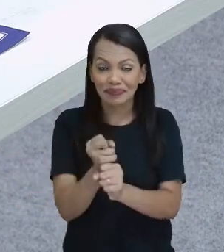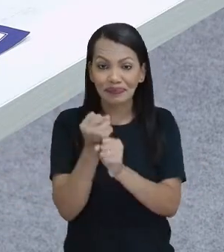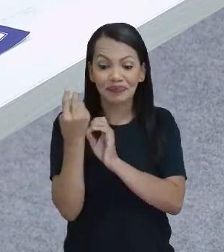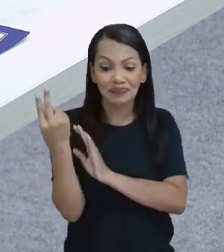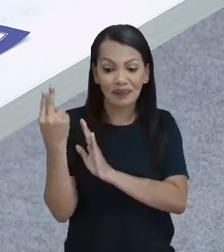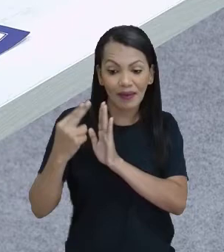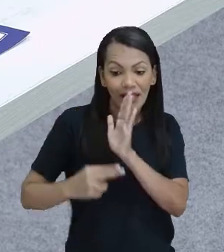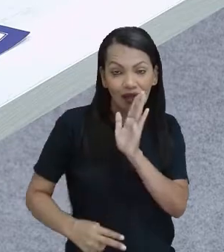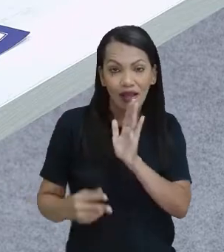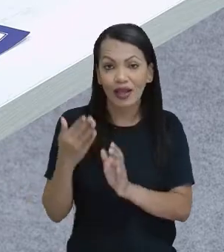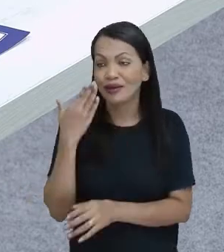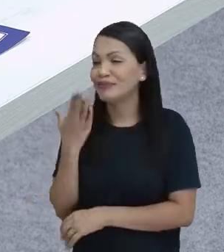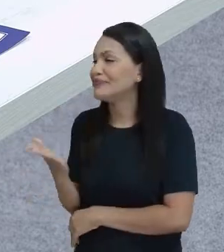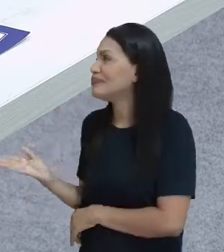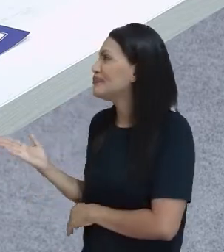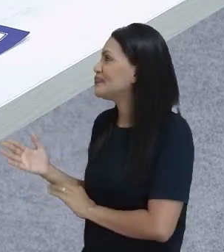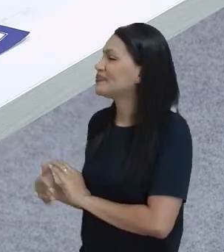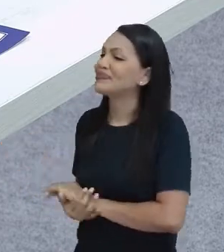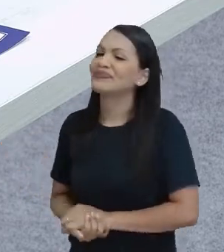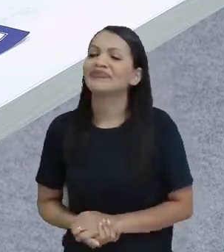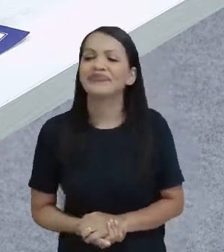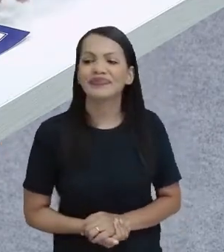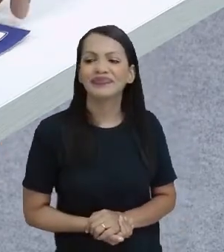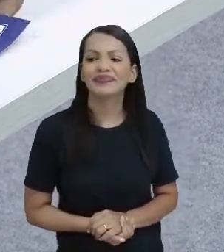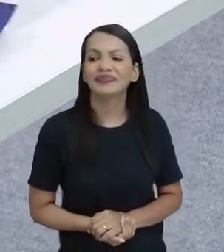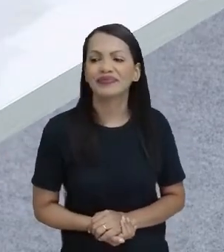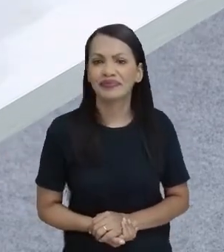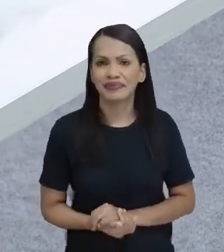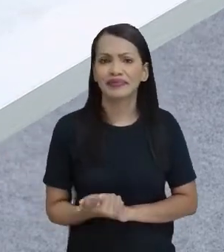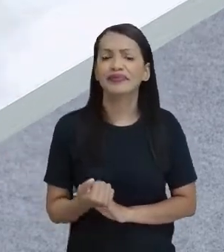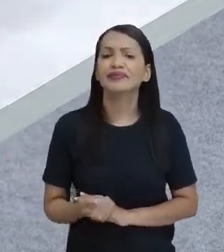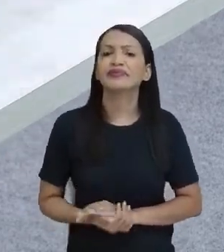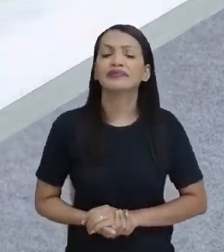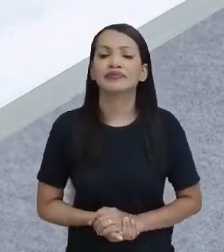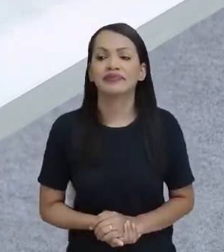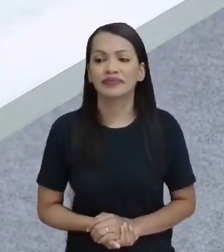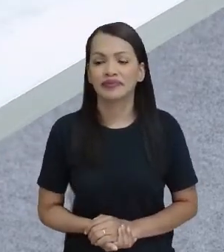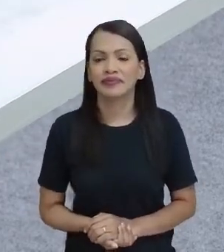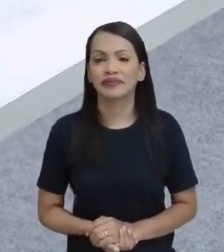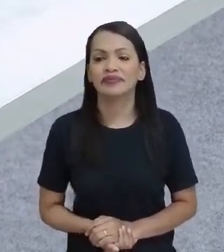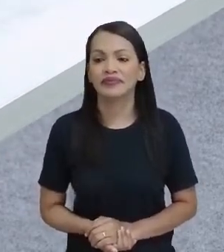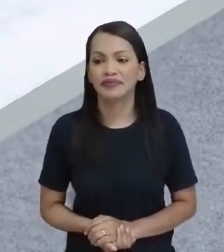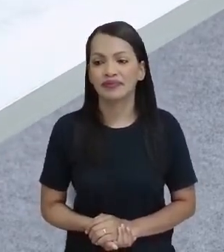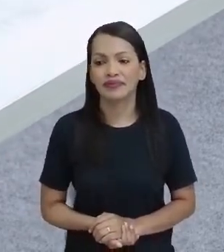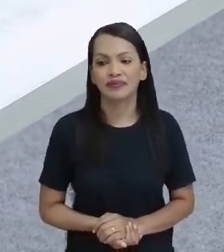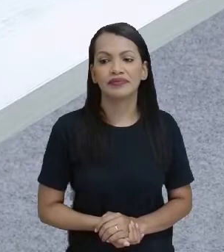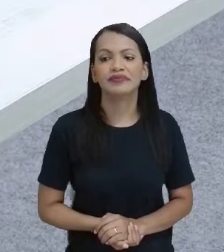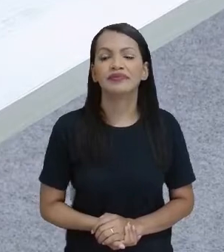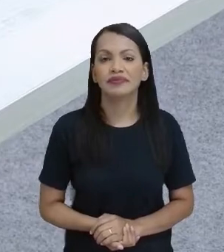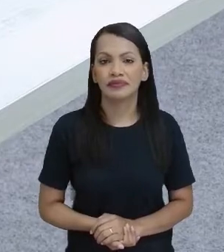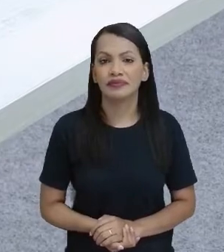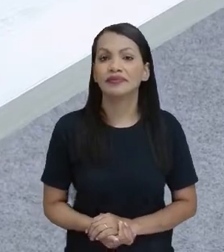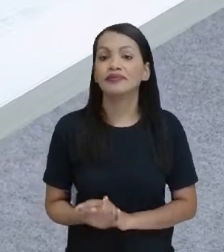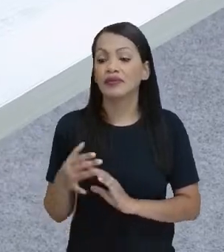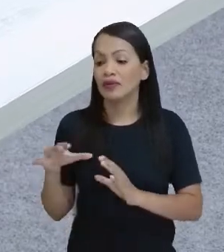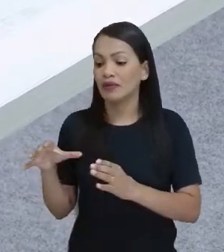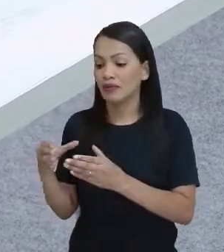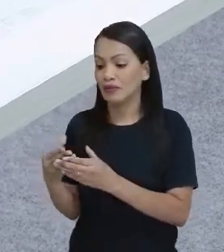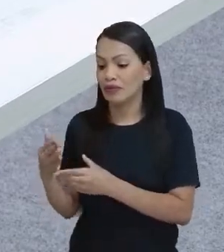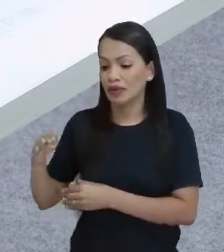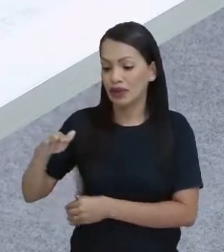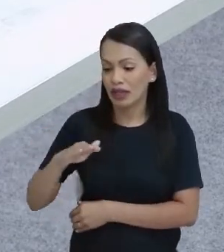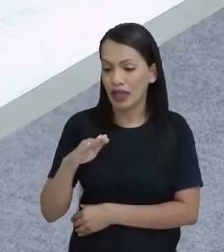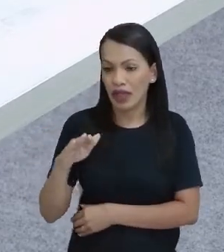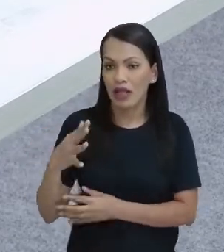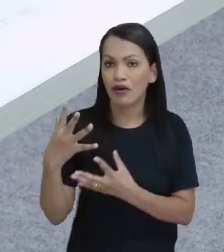no slide. E vou recolher aqui os números dos carrinhos, deixar a coleção de carrinhos aqui. Agora a gente